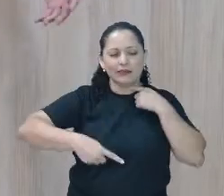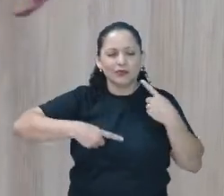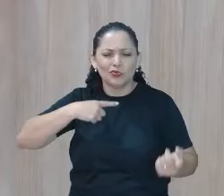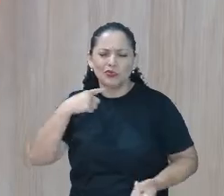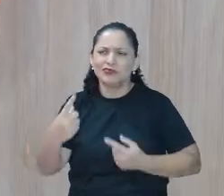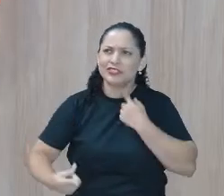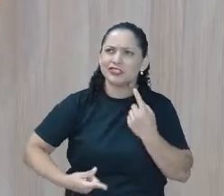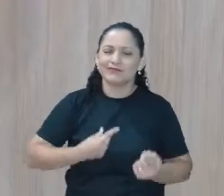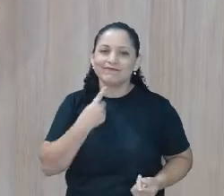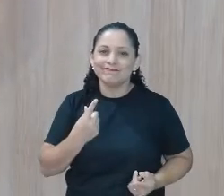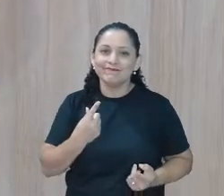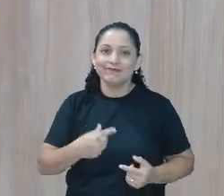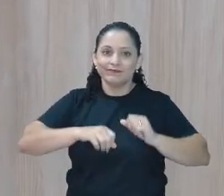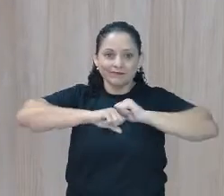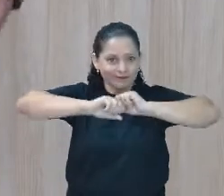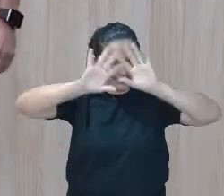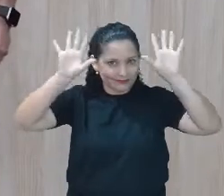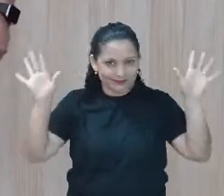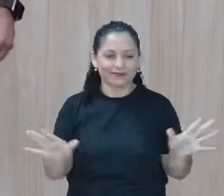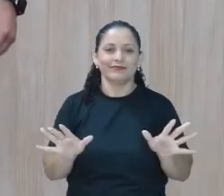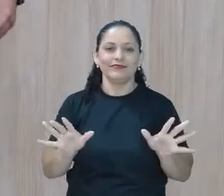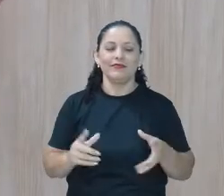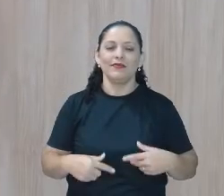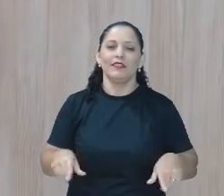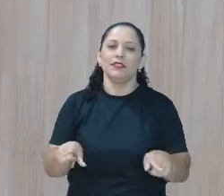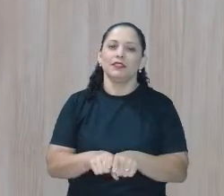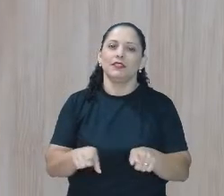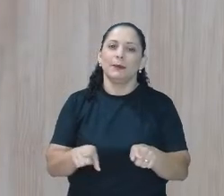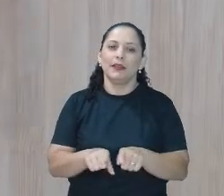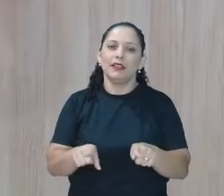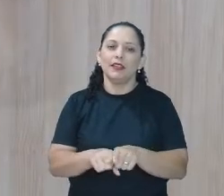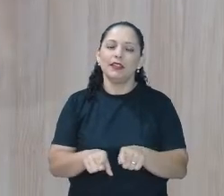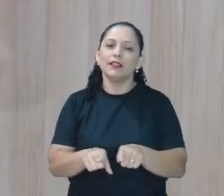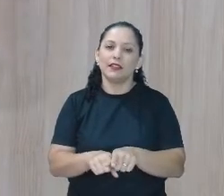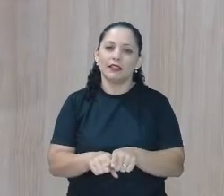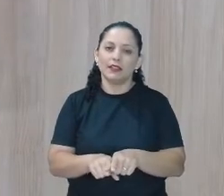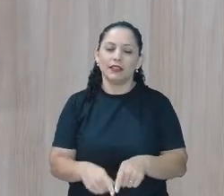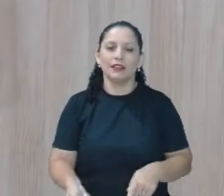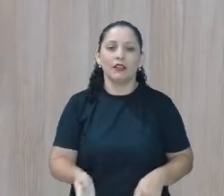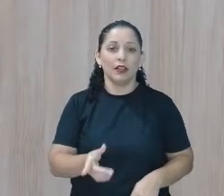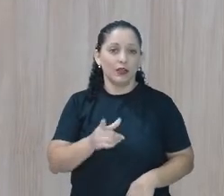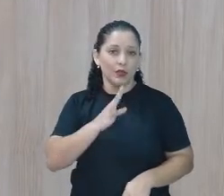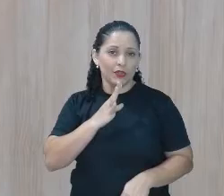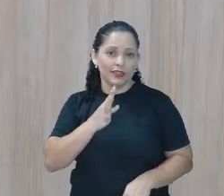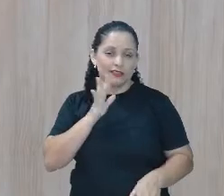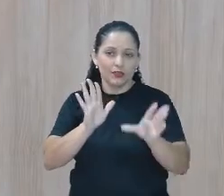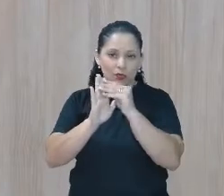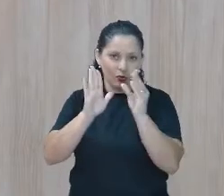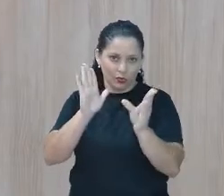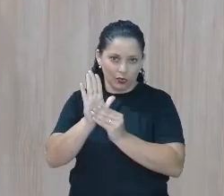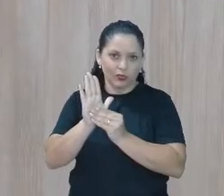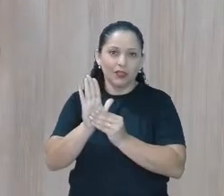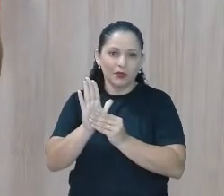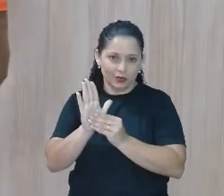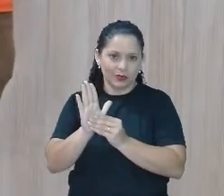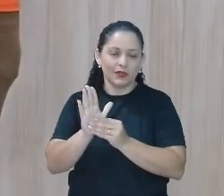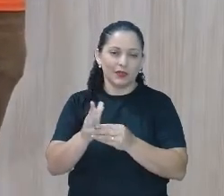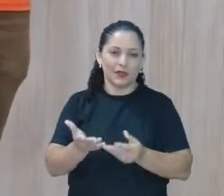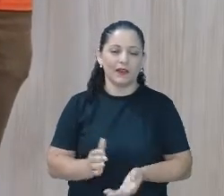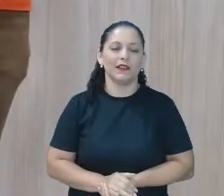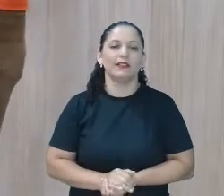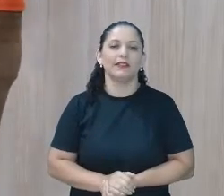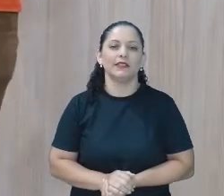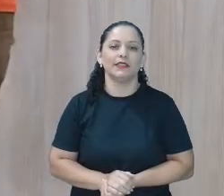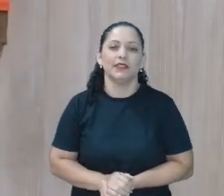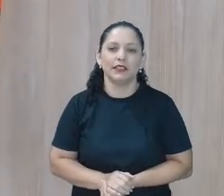suas dúvidas e também levar aí o material que a gente vai estudar hoje, você leva também aí para o seu professor,